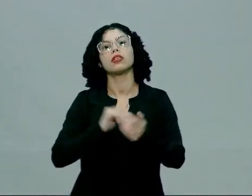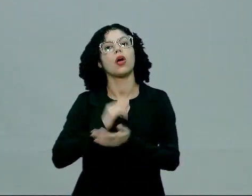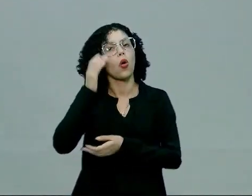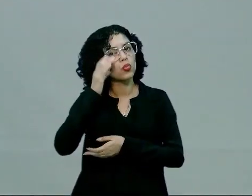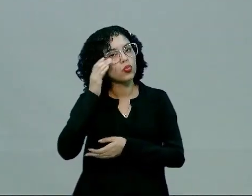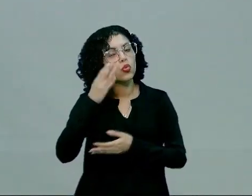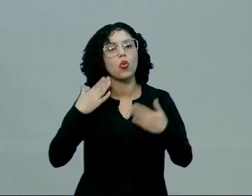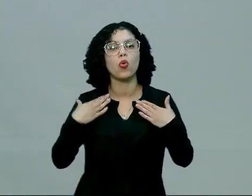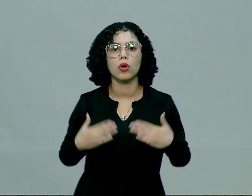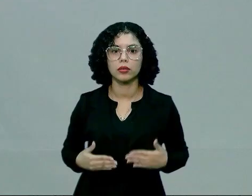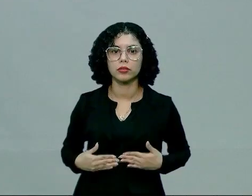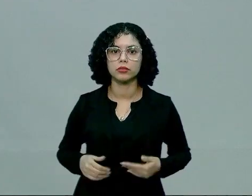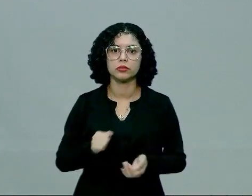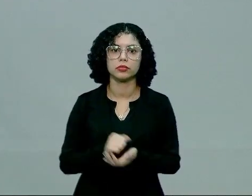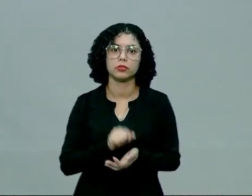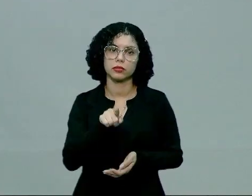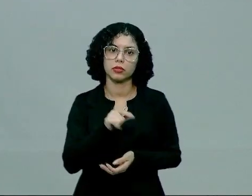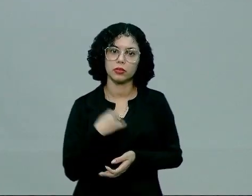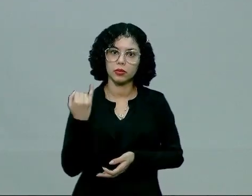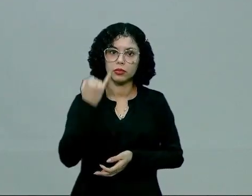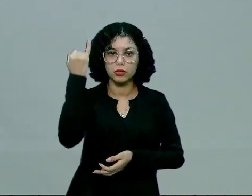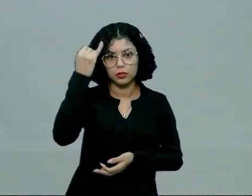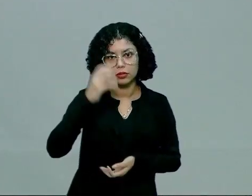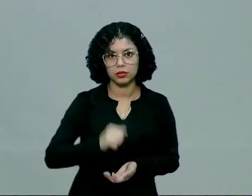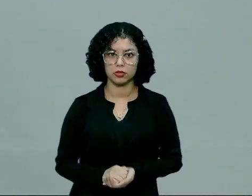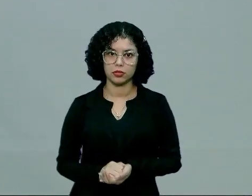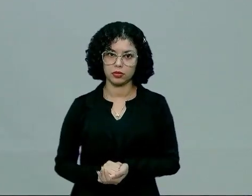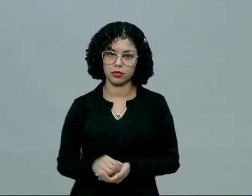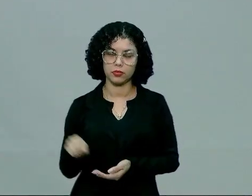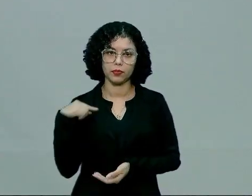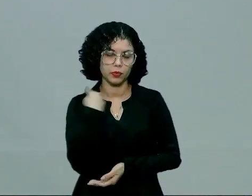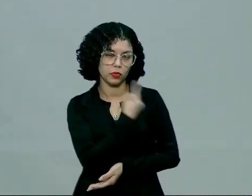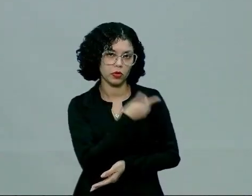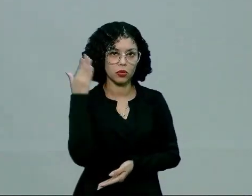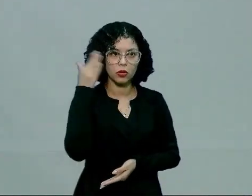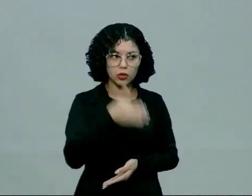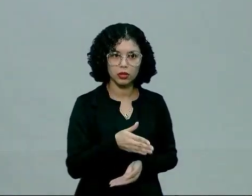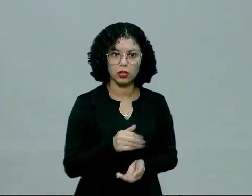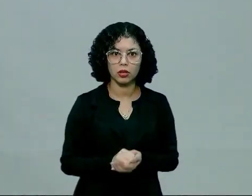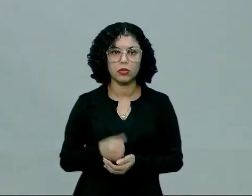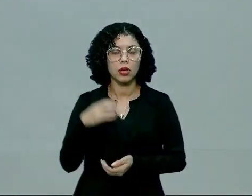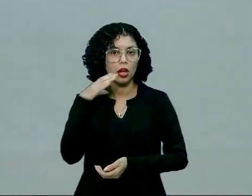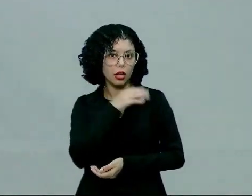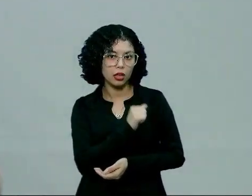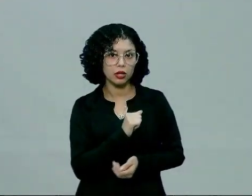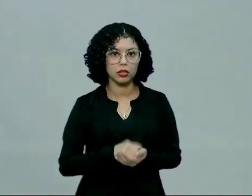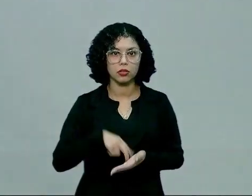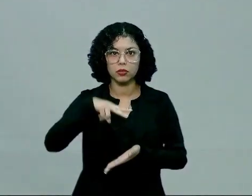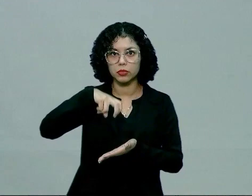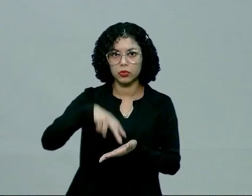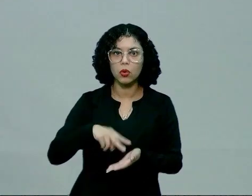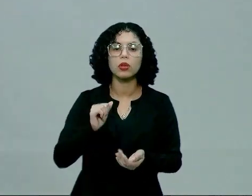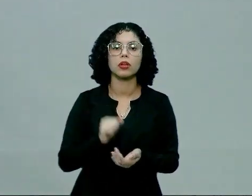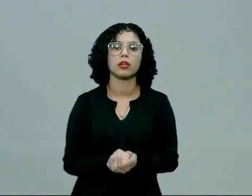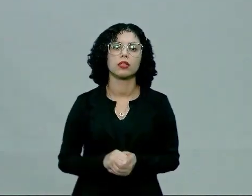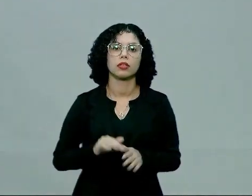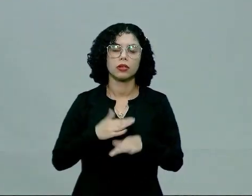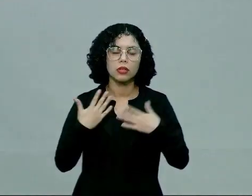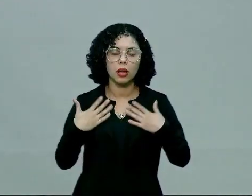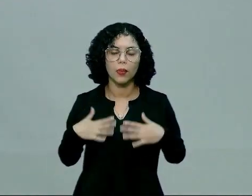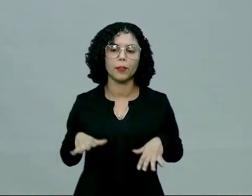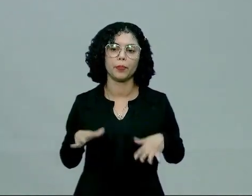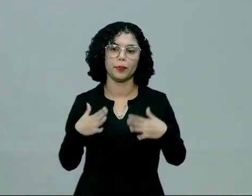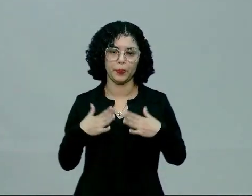consciência corporal isso é muito importante para a gente tem um direcionamento R ali um pique rápido e subiu desceu um sugado